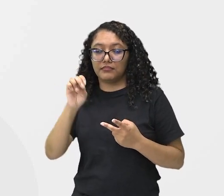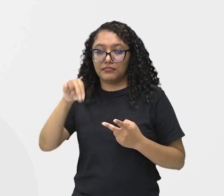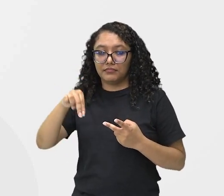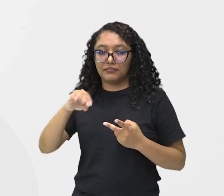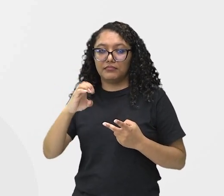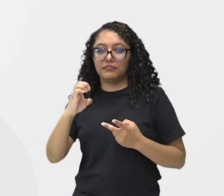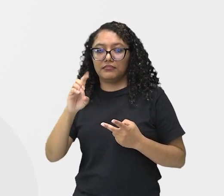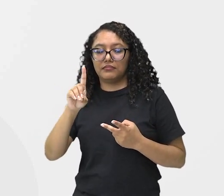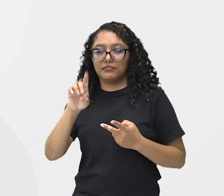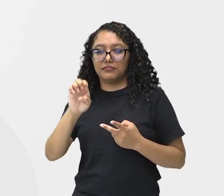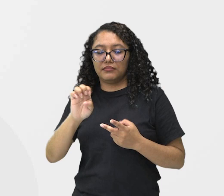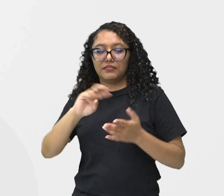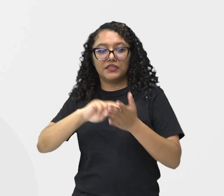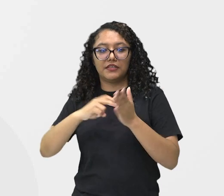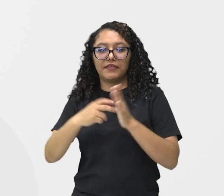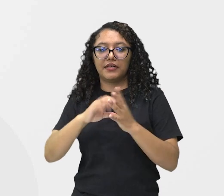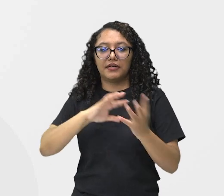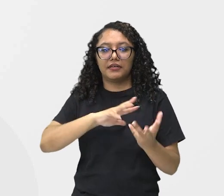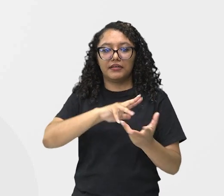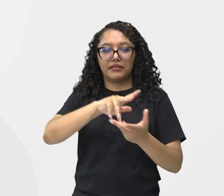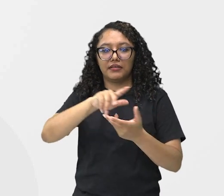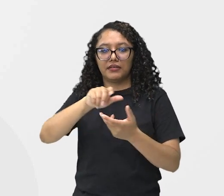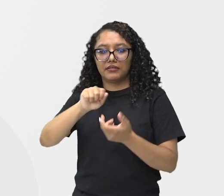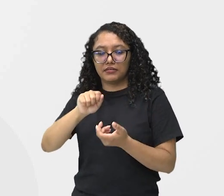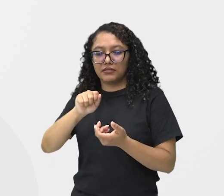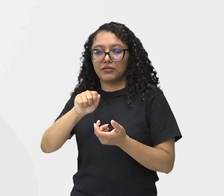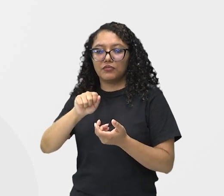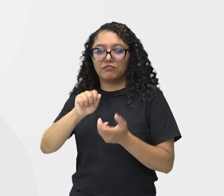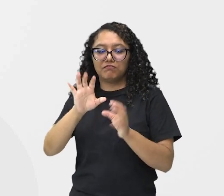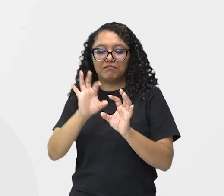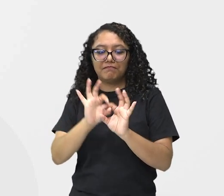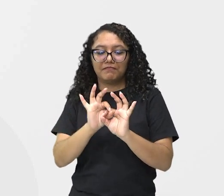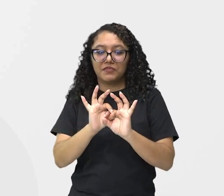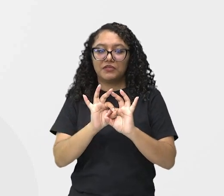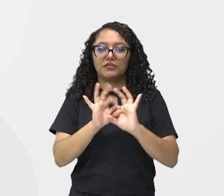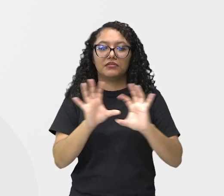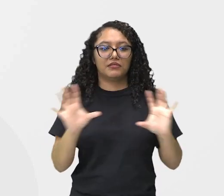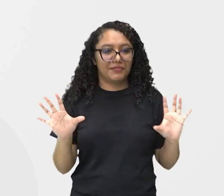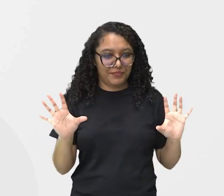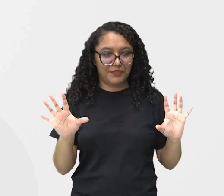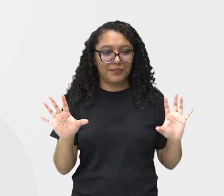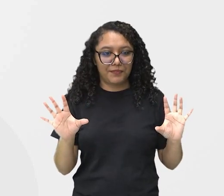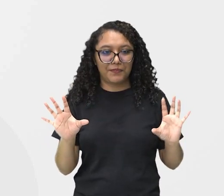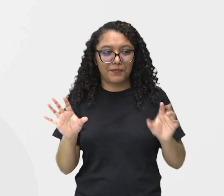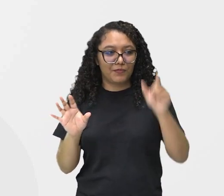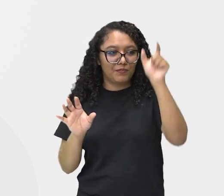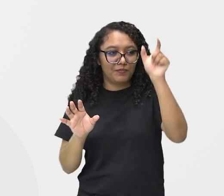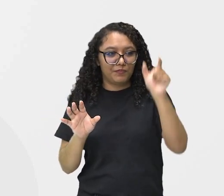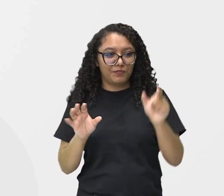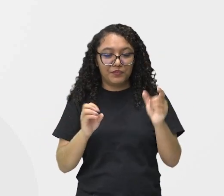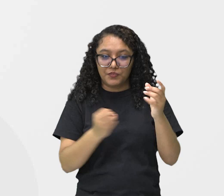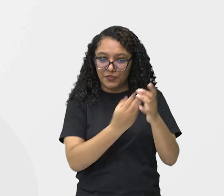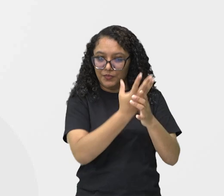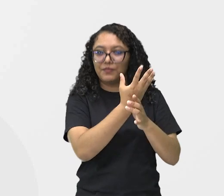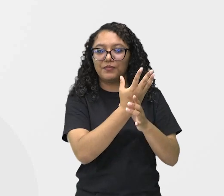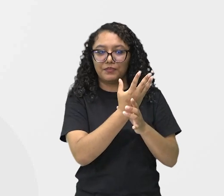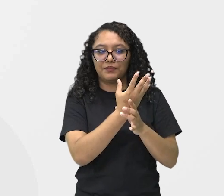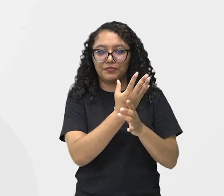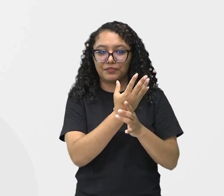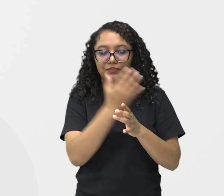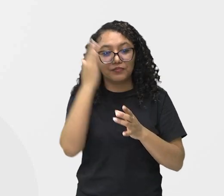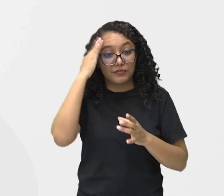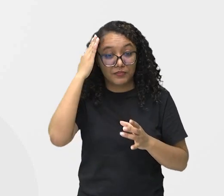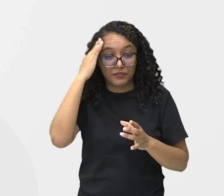A criação é como se a criação tivesse se libertado do seu Criador. Deu para acompanhar